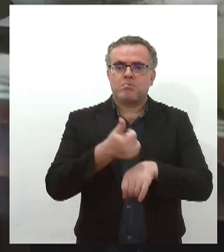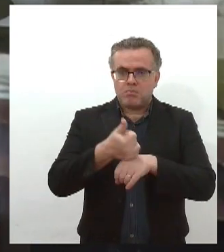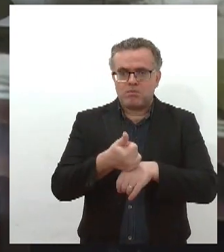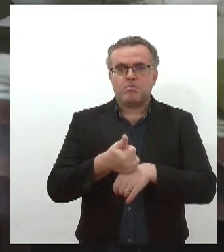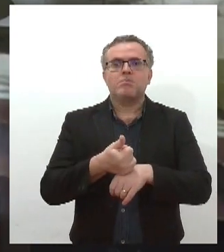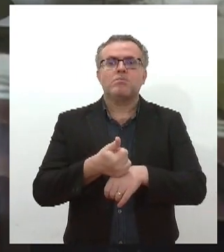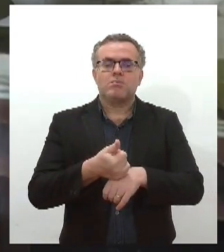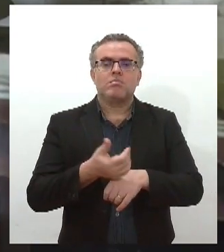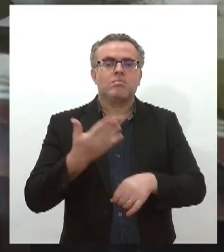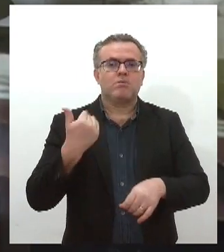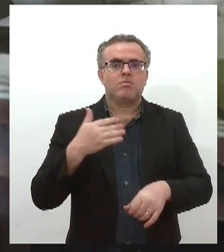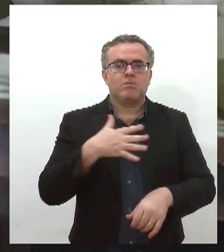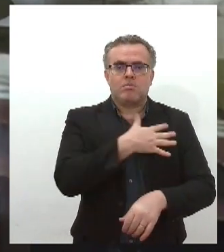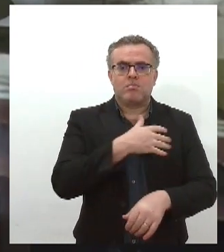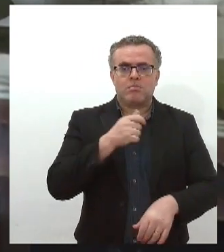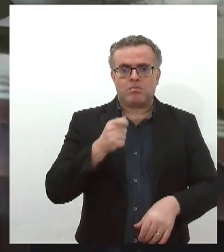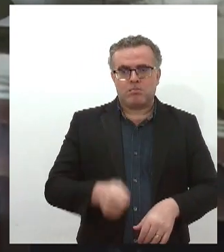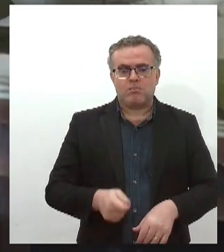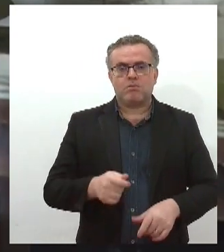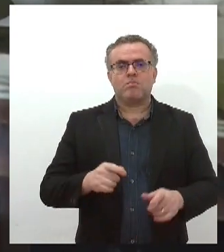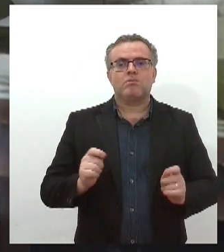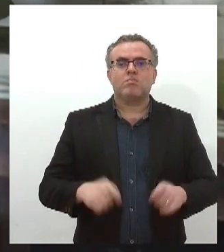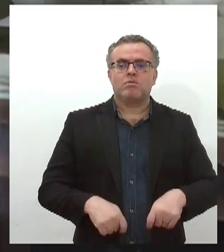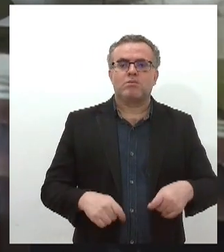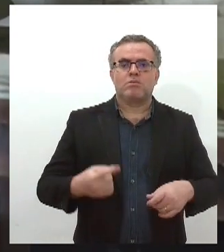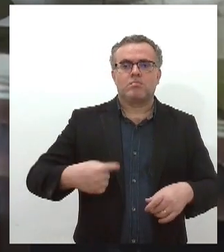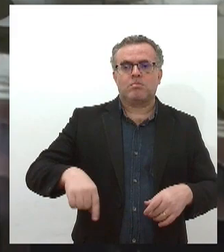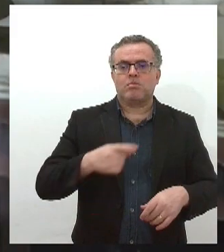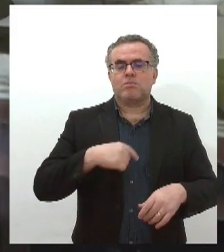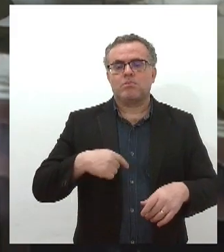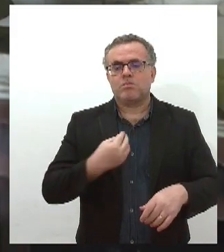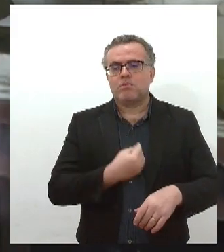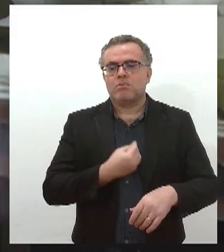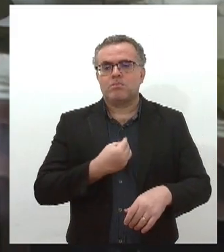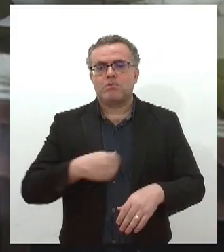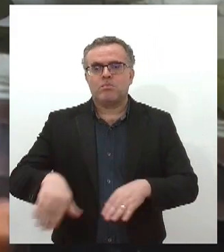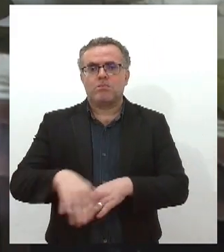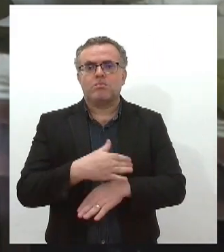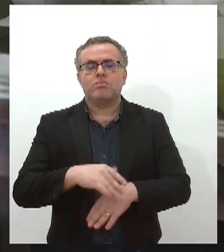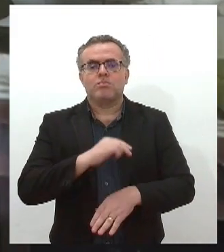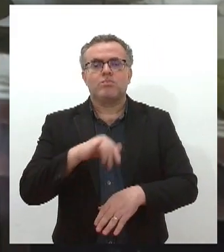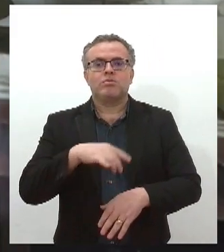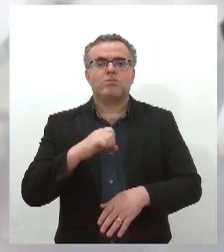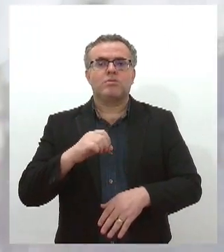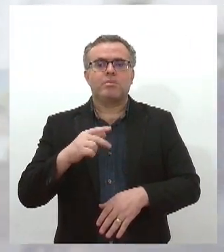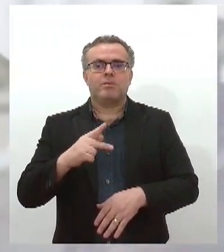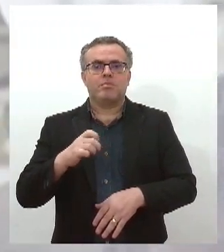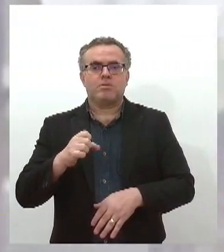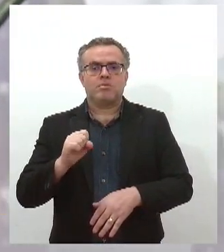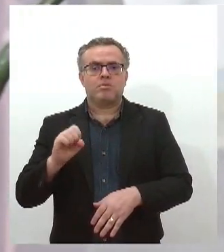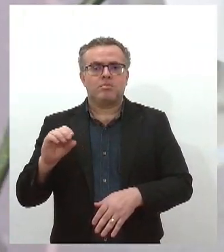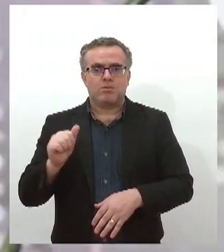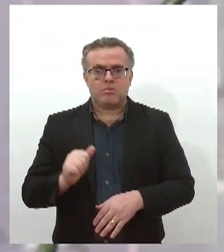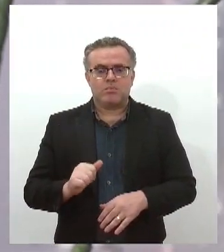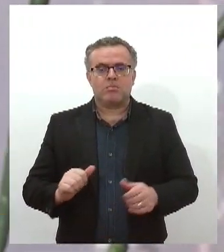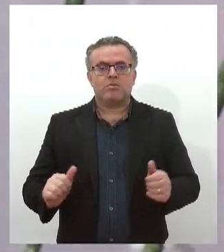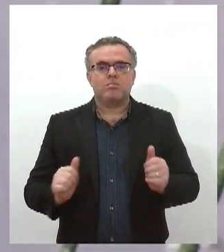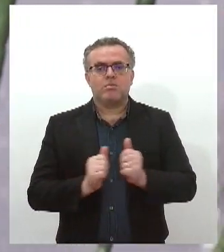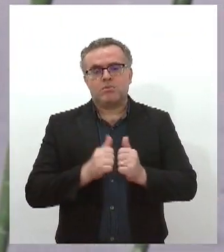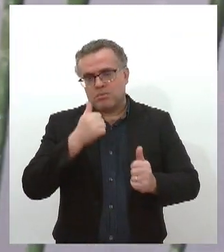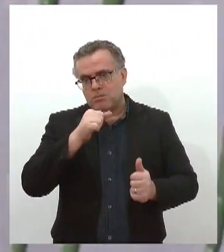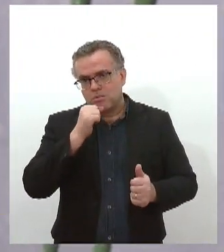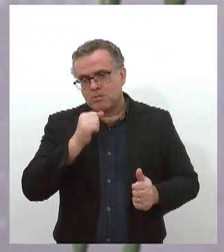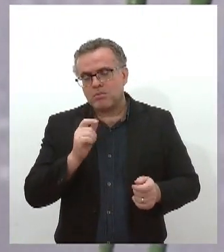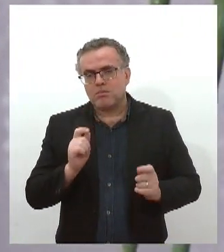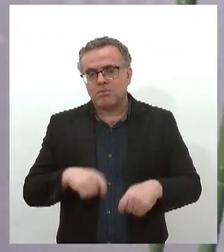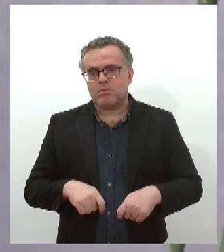ocupávamos aqui a Rua João Pessoa, depois o Calçadão, sempre acompanhando minha mãe. Ao longo de sua